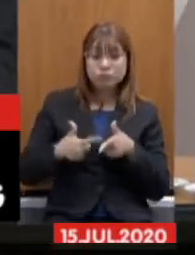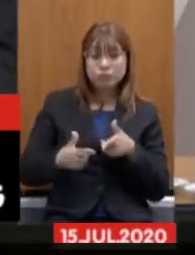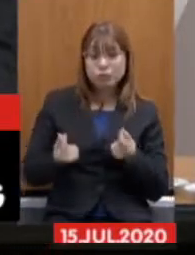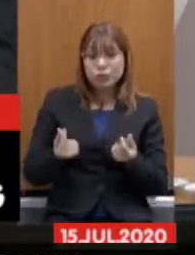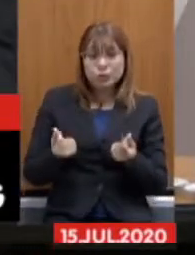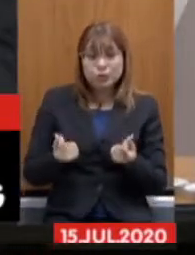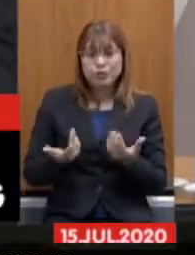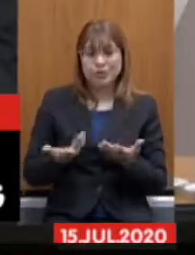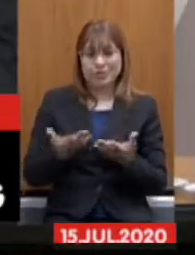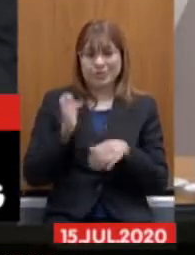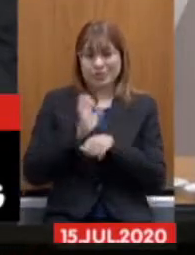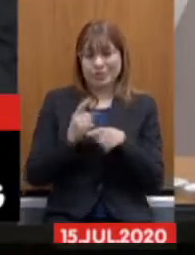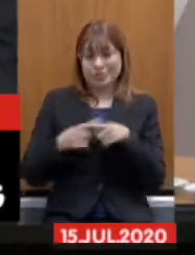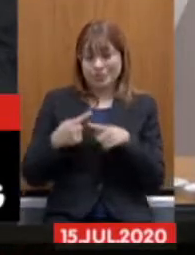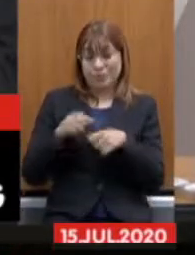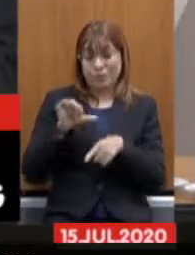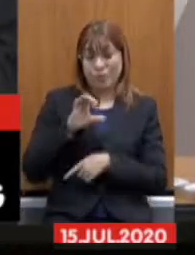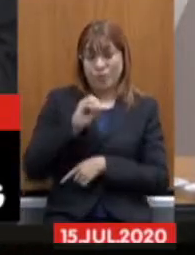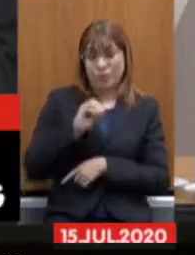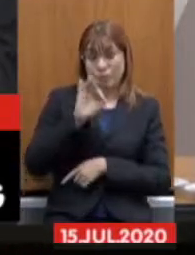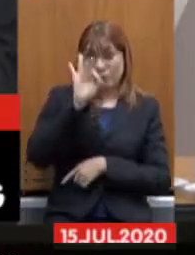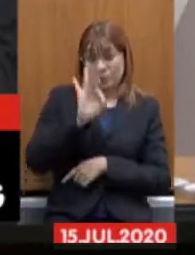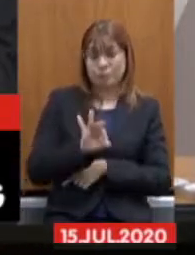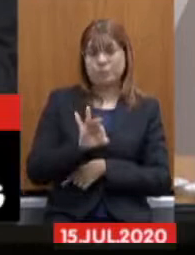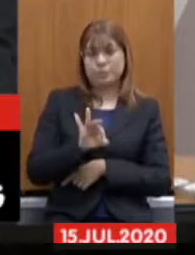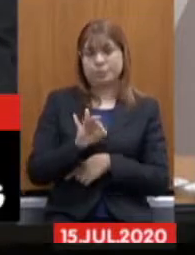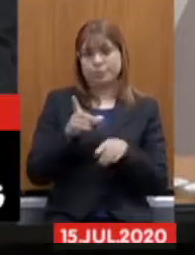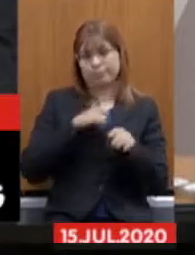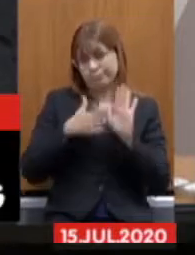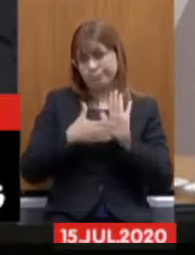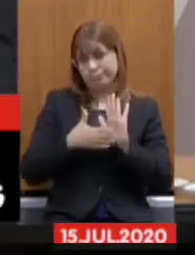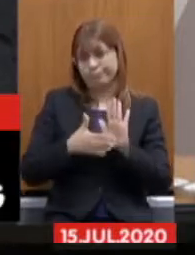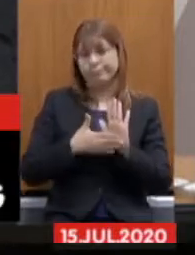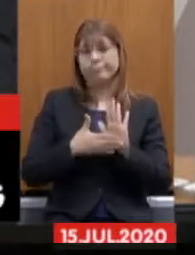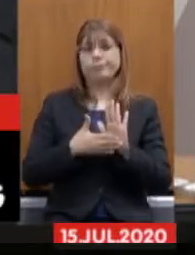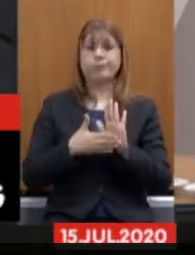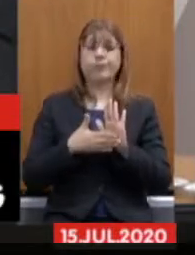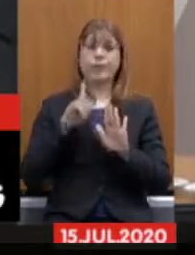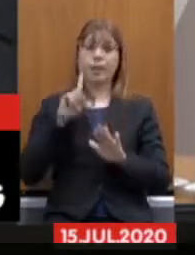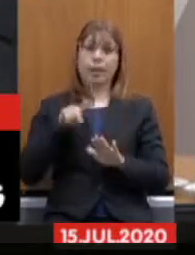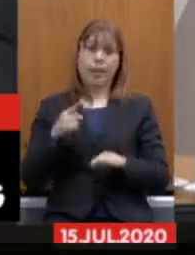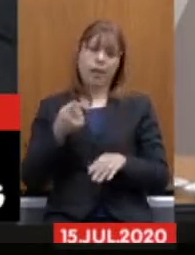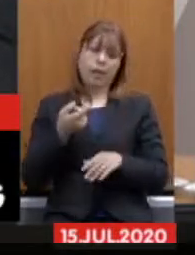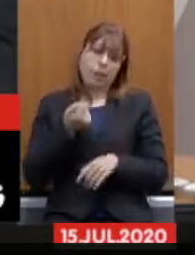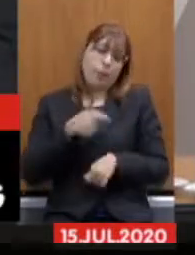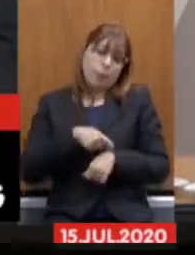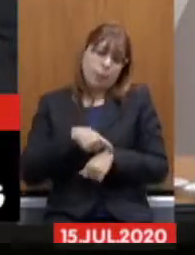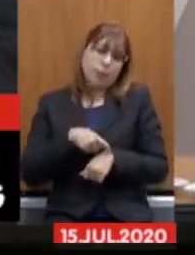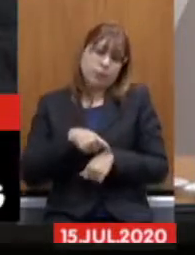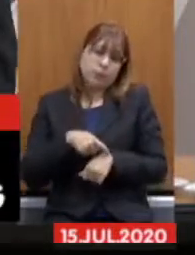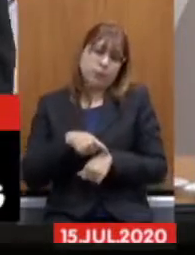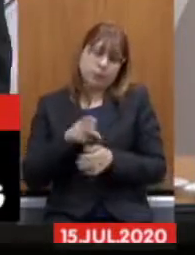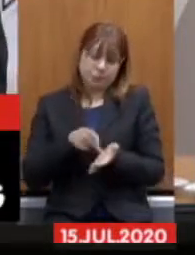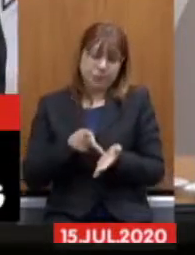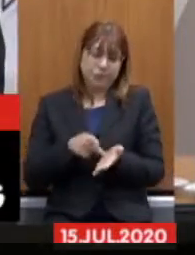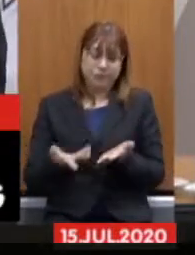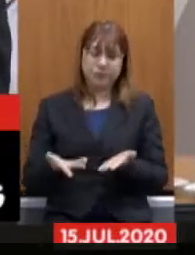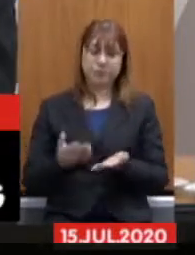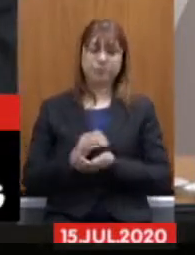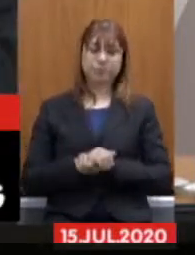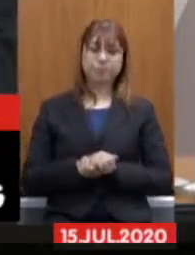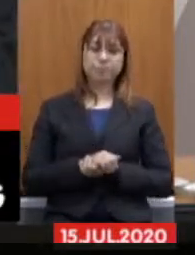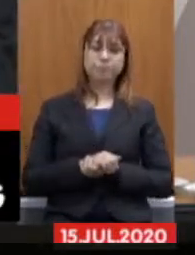é porque noventa porcento do que está sendo proposto vai produzir efeitos no médio-longo prazo né e é verdade disso